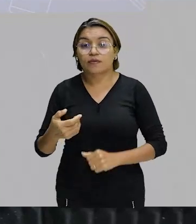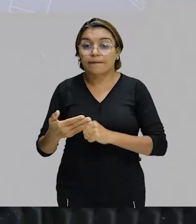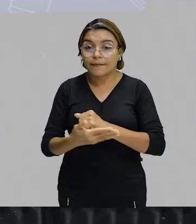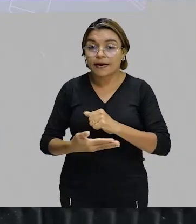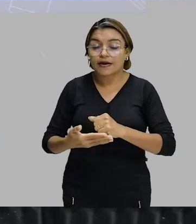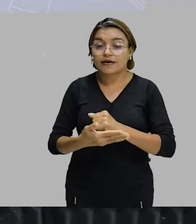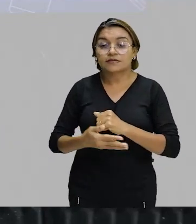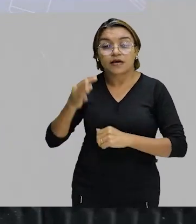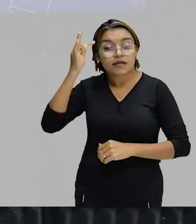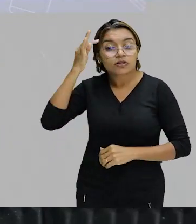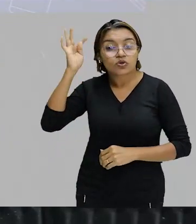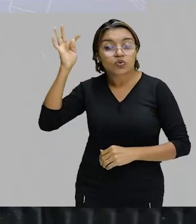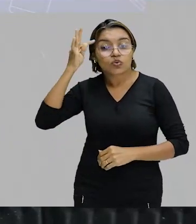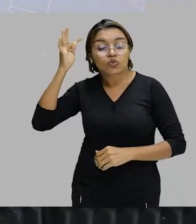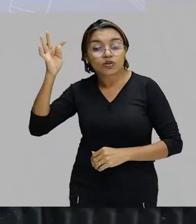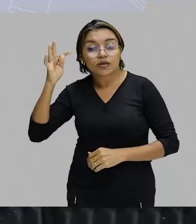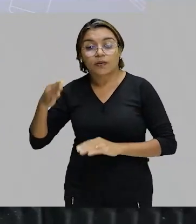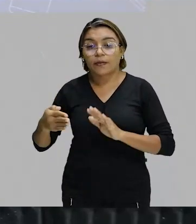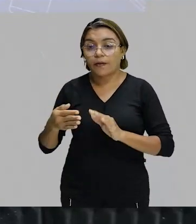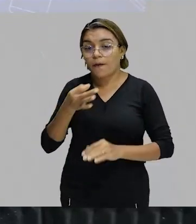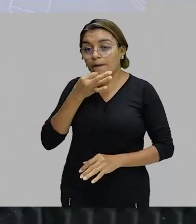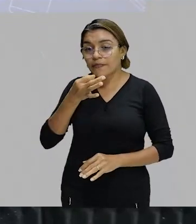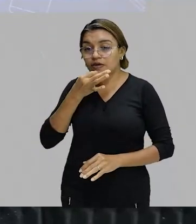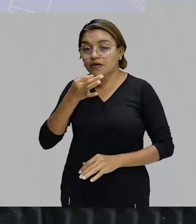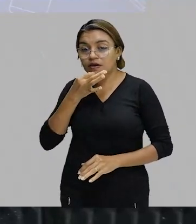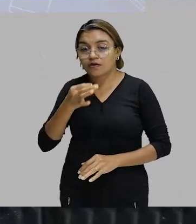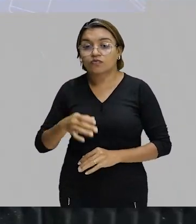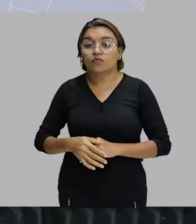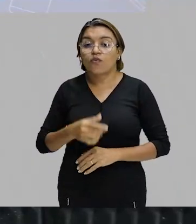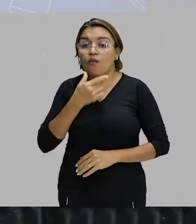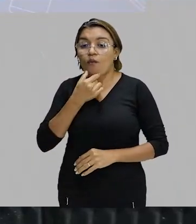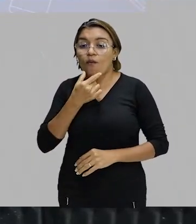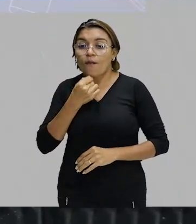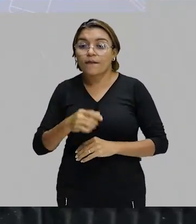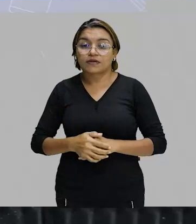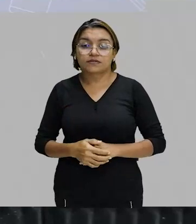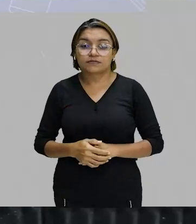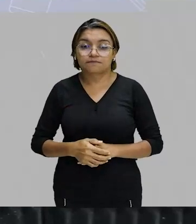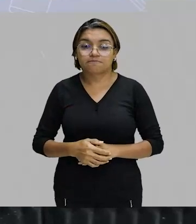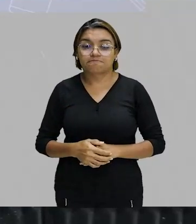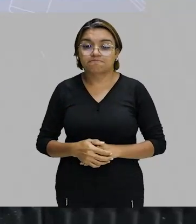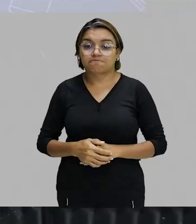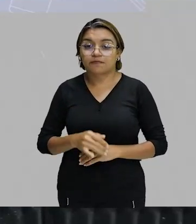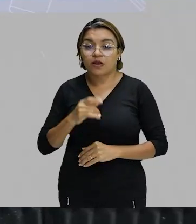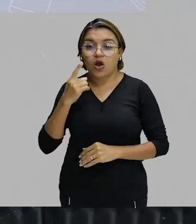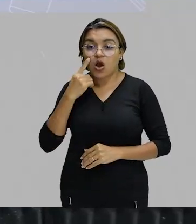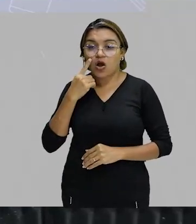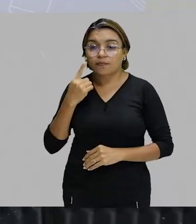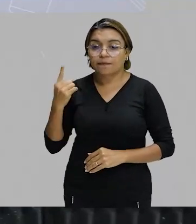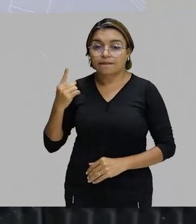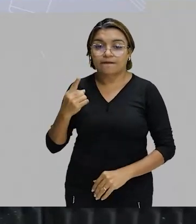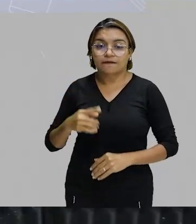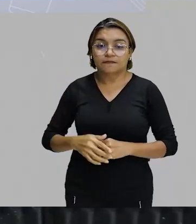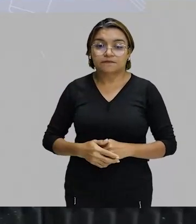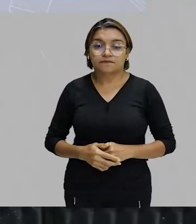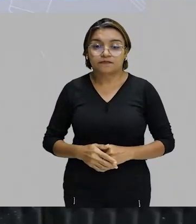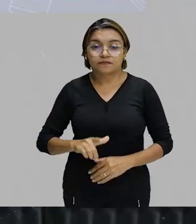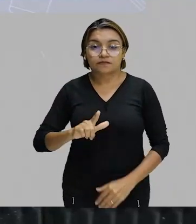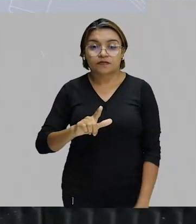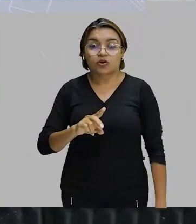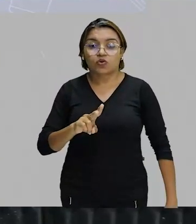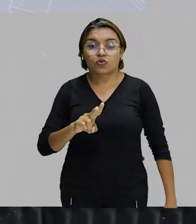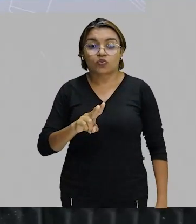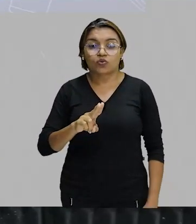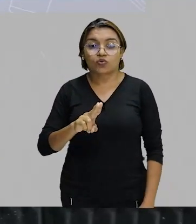teorias formuladas por teóricos como o economista ucraniano Ludwig von Mises e também o